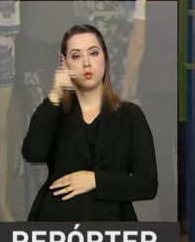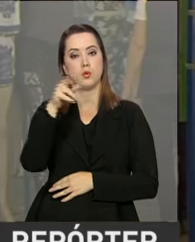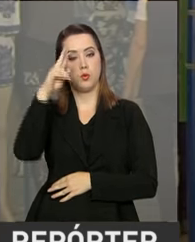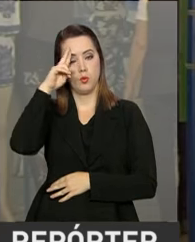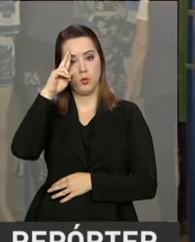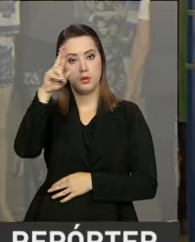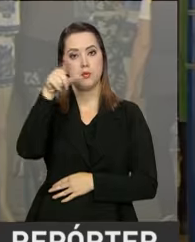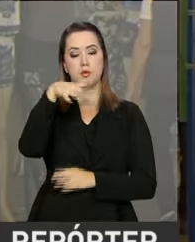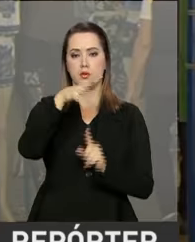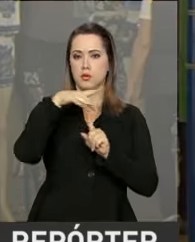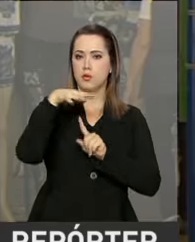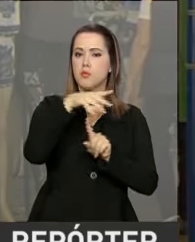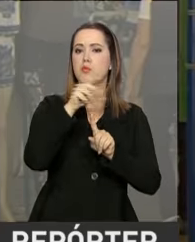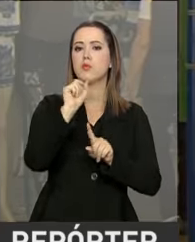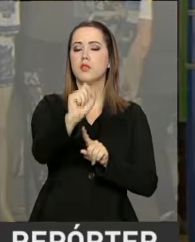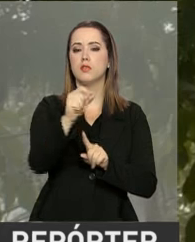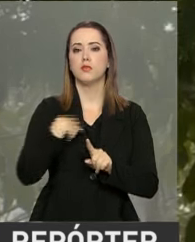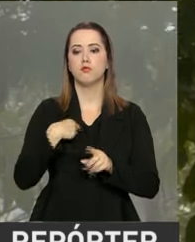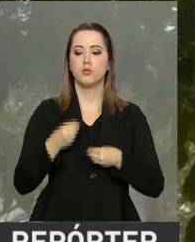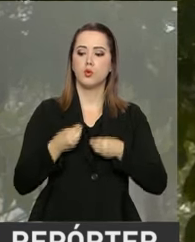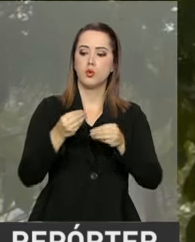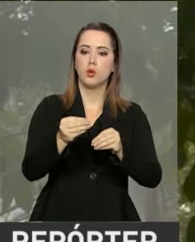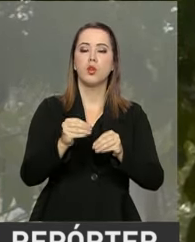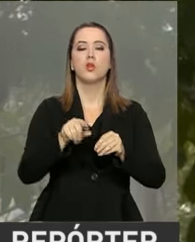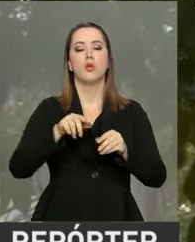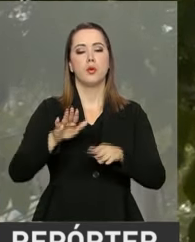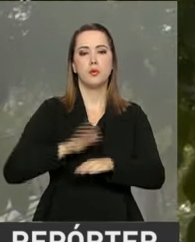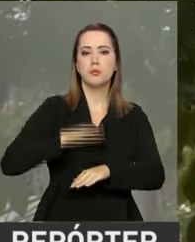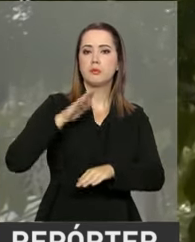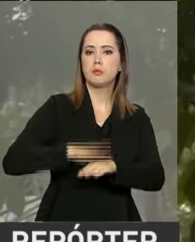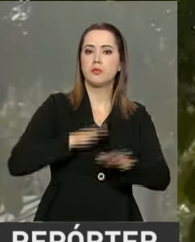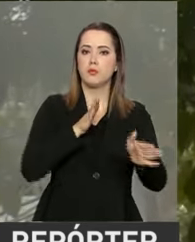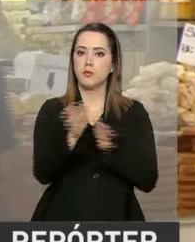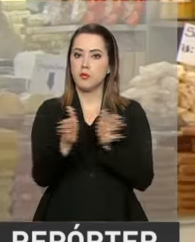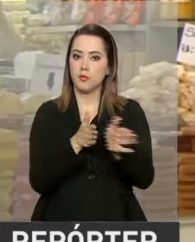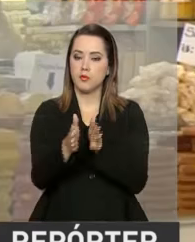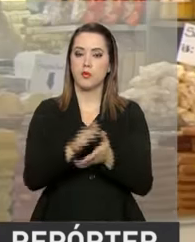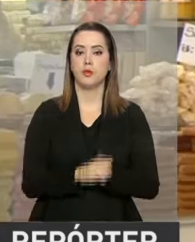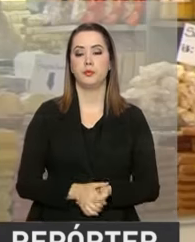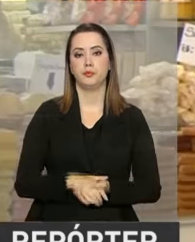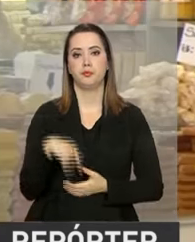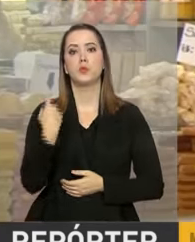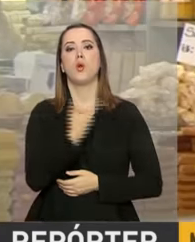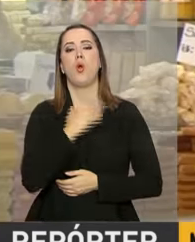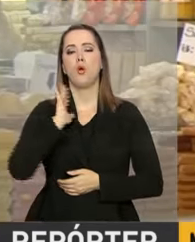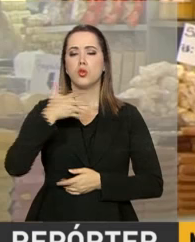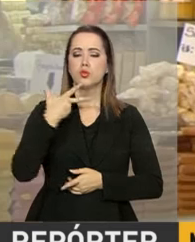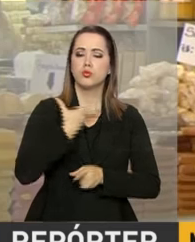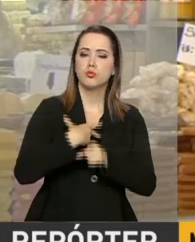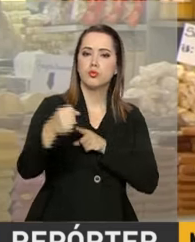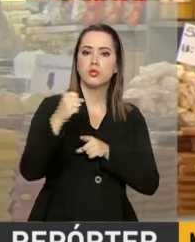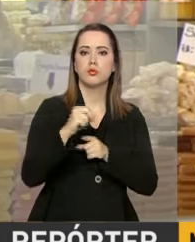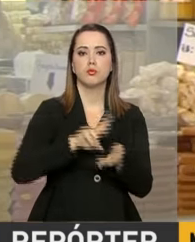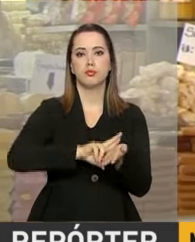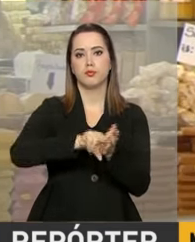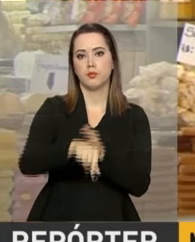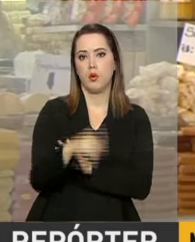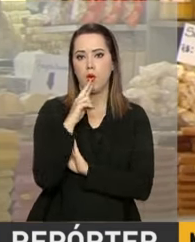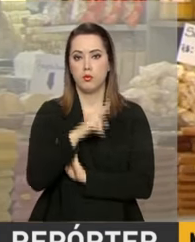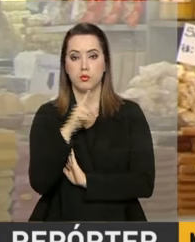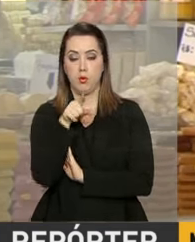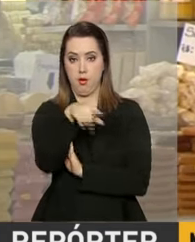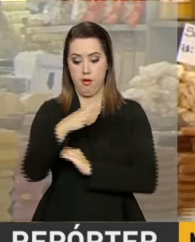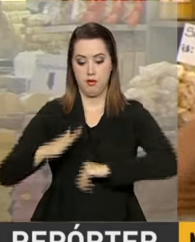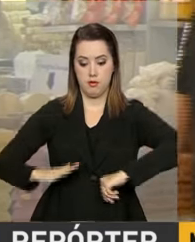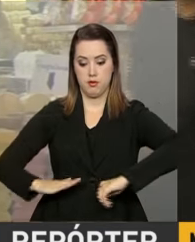Cristóvão, o projeto é instalar ainda mais mecanismos de acessibilidade. Conseguimos bastante resultado na instalação dessas